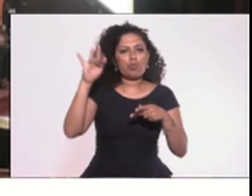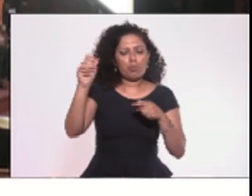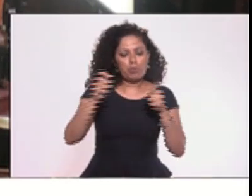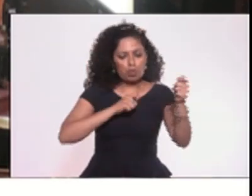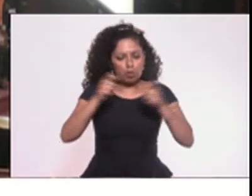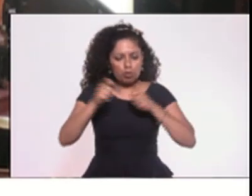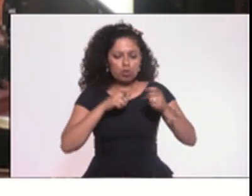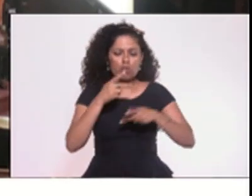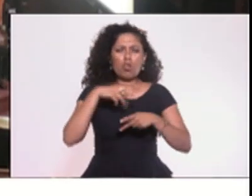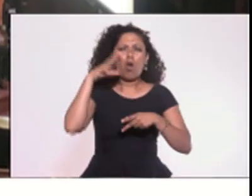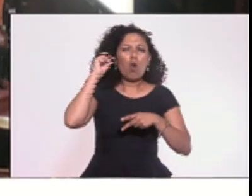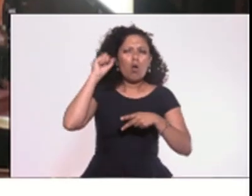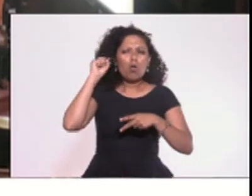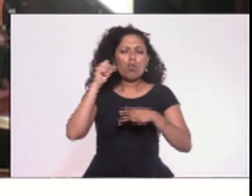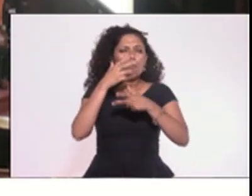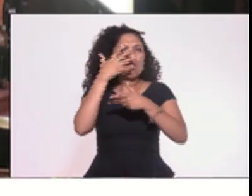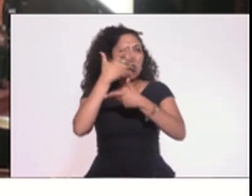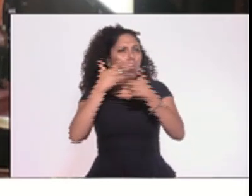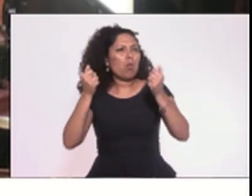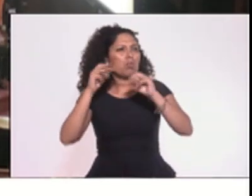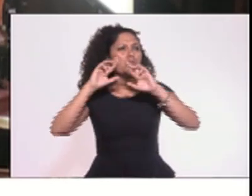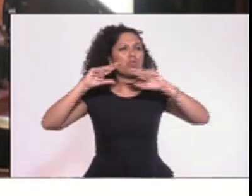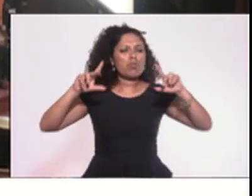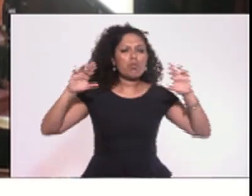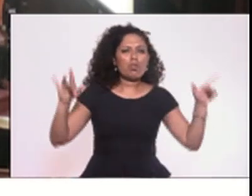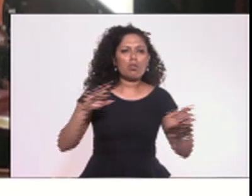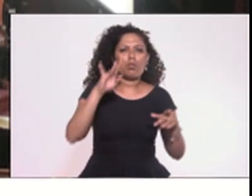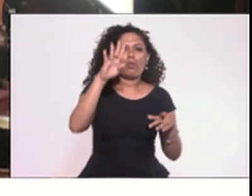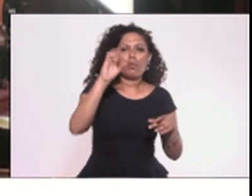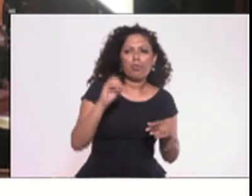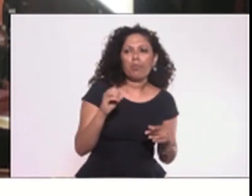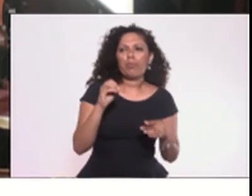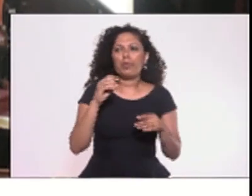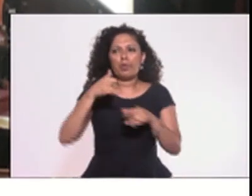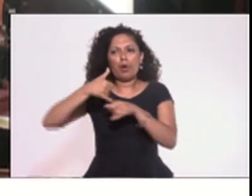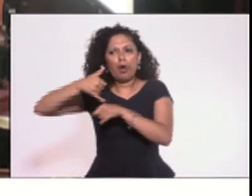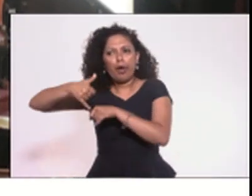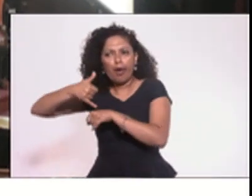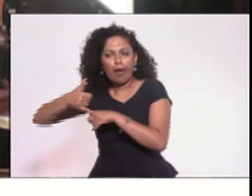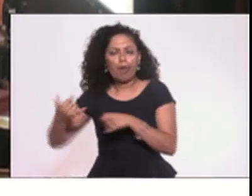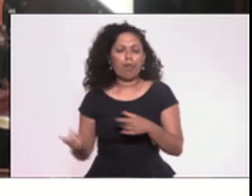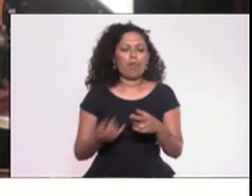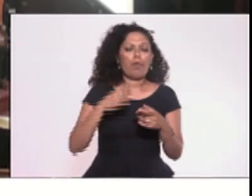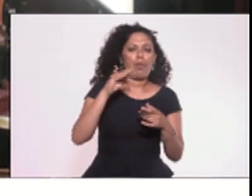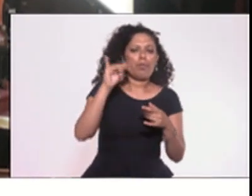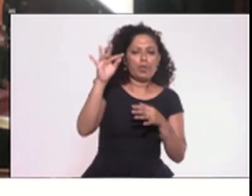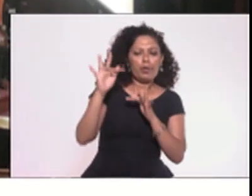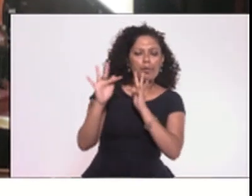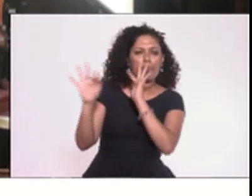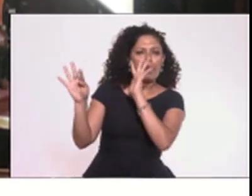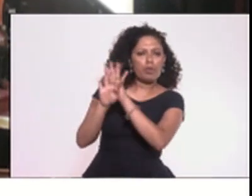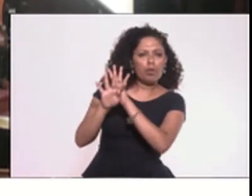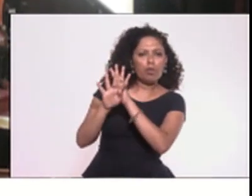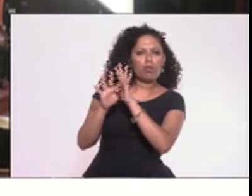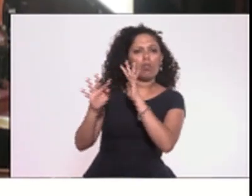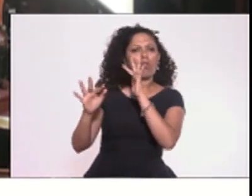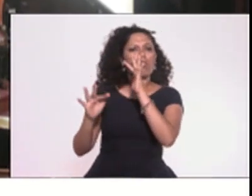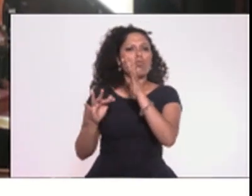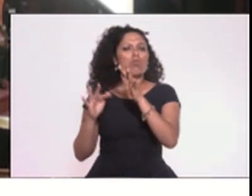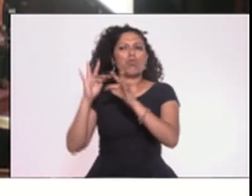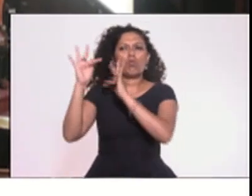de biomassa, a gente até sabe, né? Biomassa, biodiesel, biotecnologia, biocombustível,